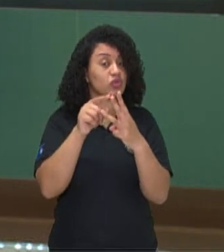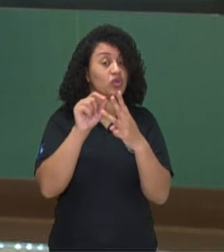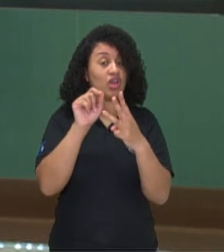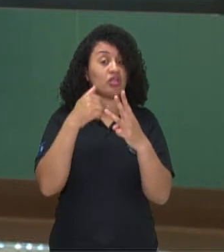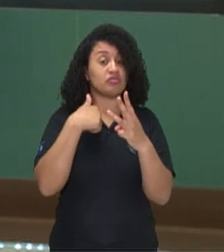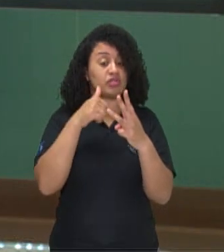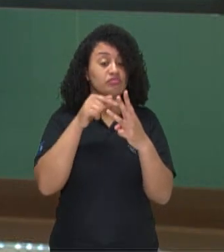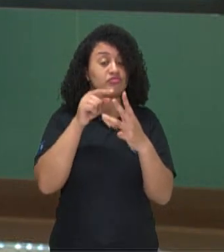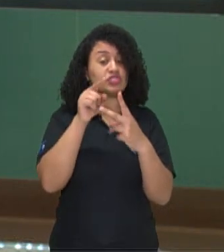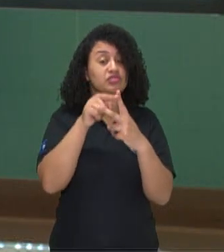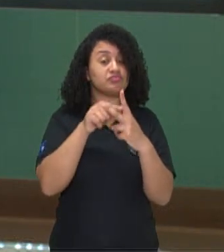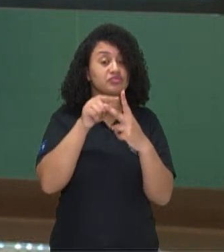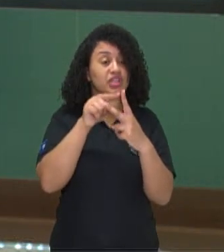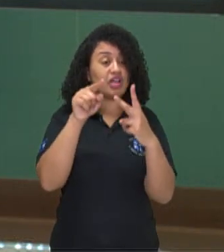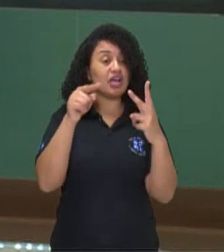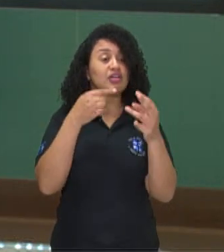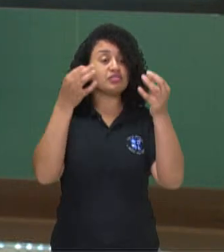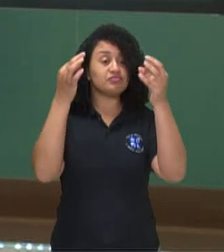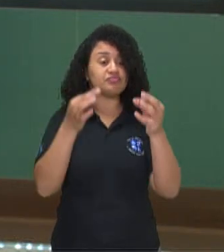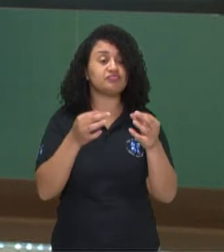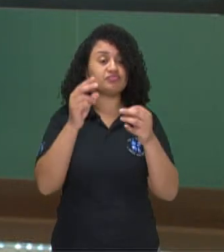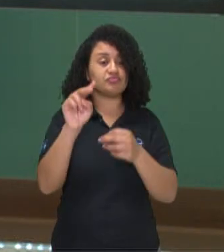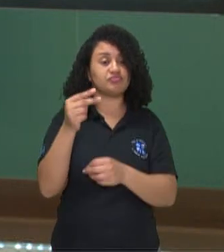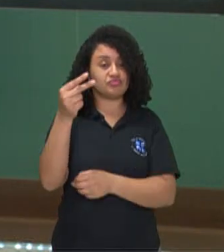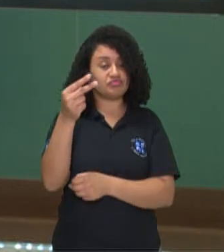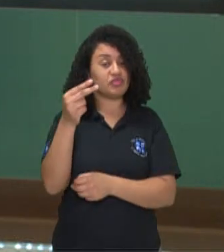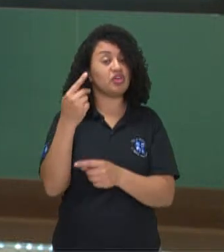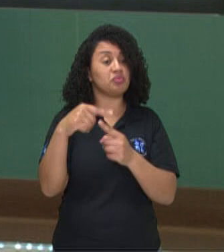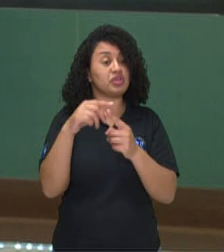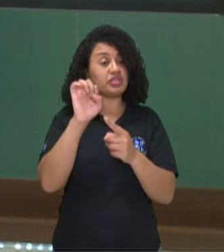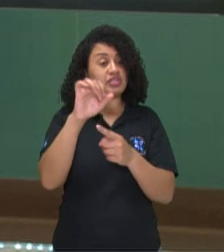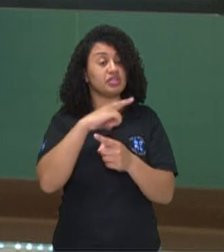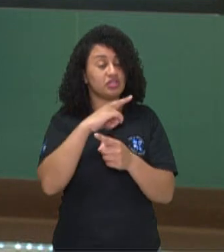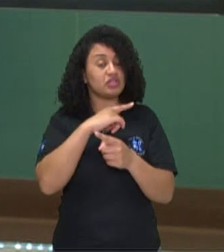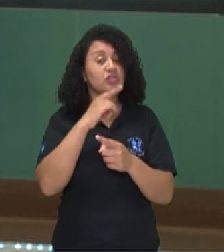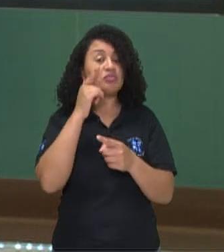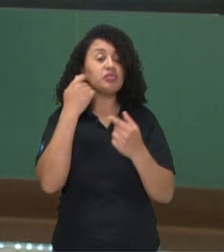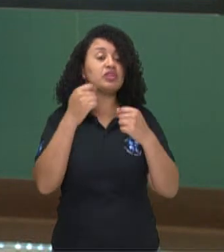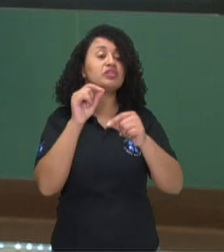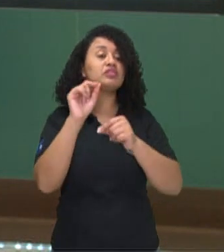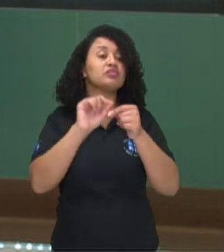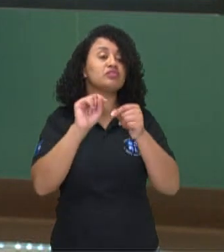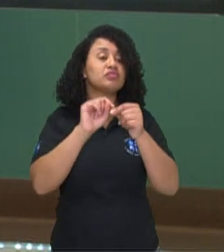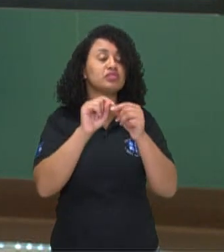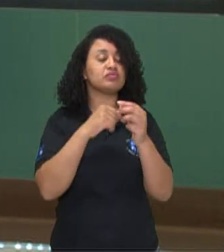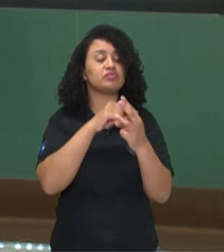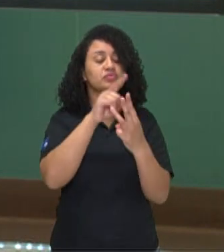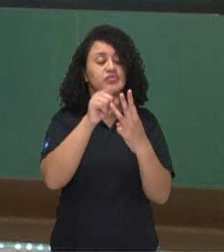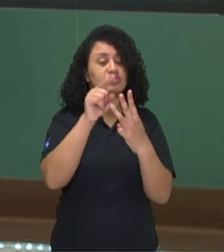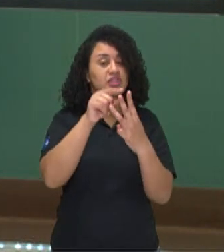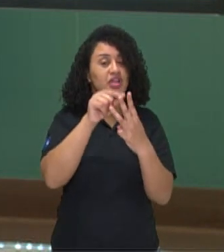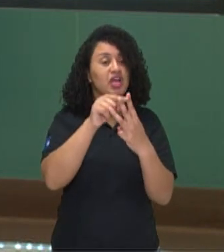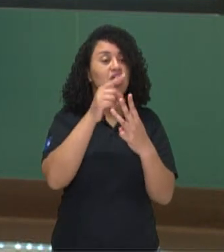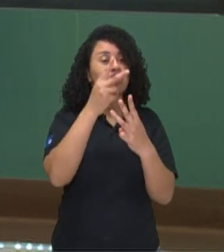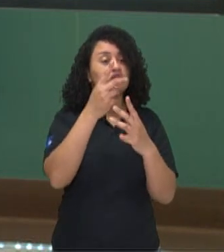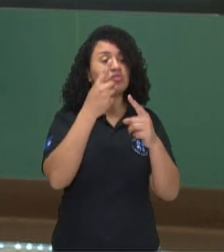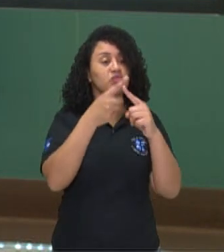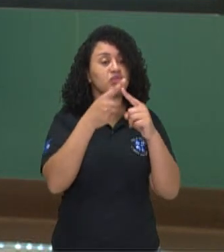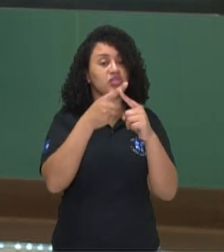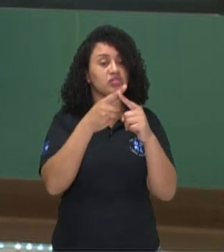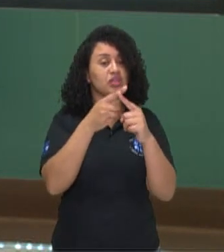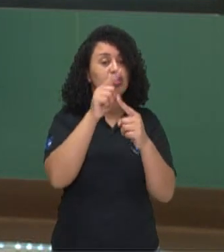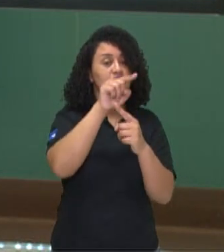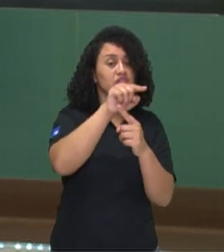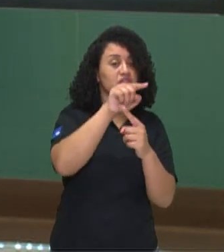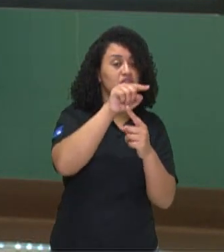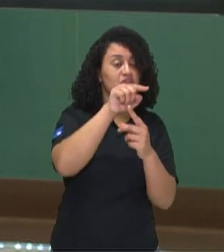tem raiz quadrada exata. Porque se tiver, você só precisa mais uma coisinha, verificar se o termo central é 2 vezes o primeiro